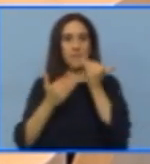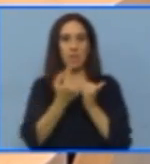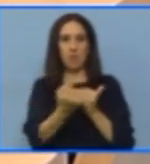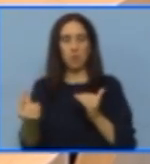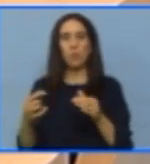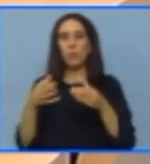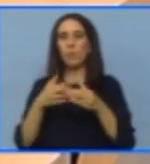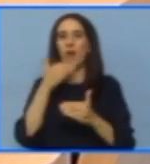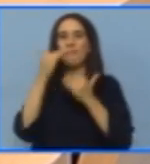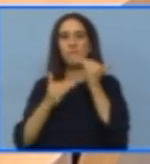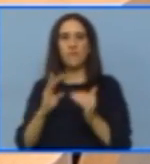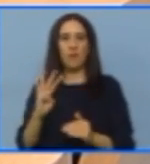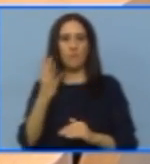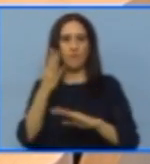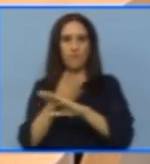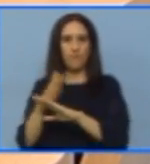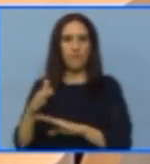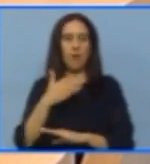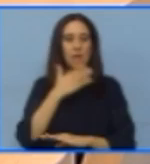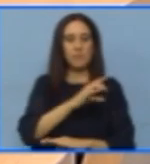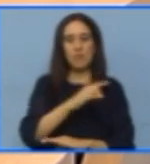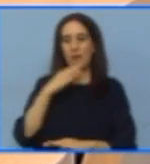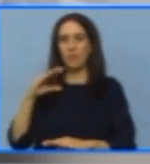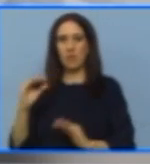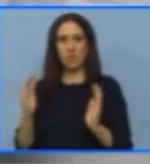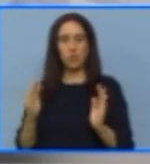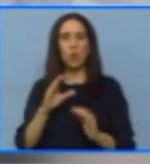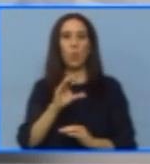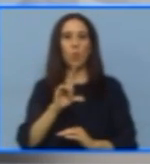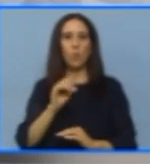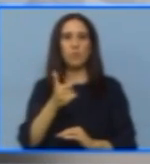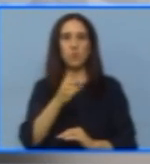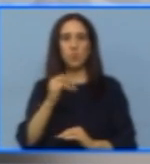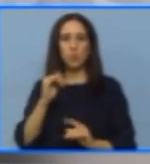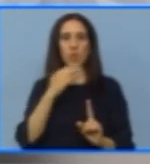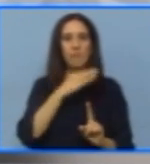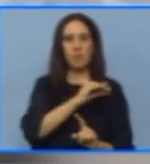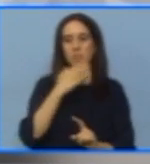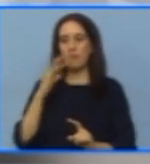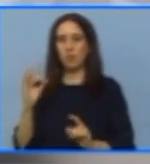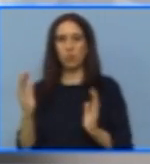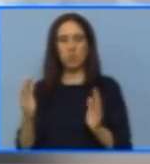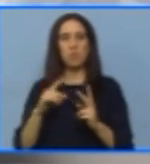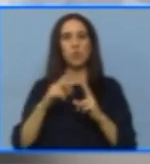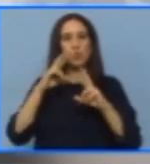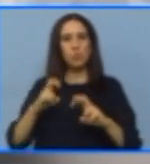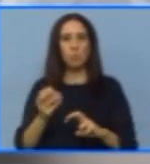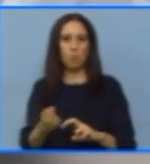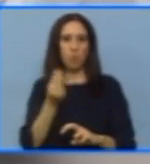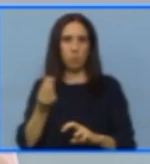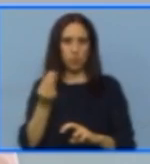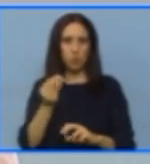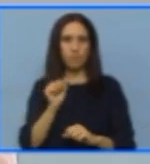em 4 grupos etários, dos 6 aos 10 anos, que são os lobitos, depois dos 10 aos 14 são os exploradores e moços, para